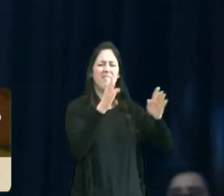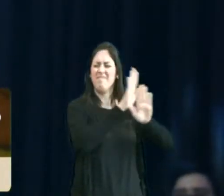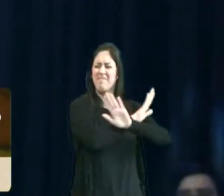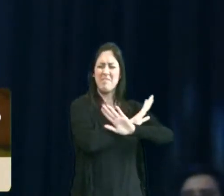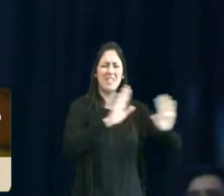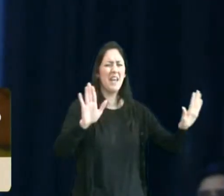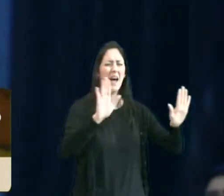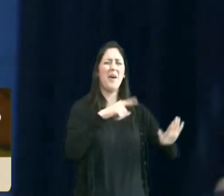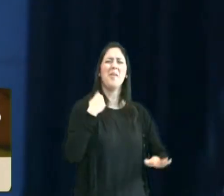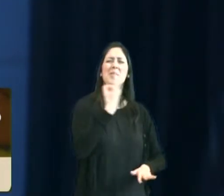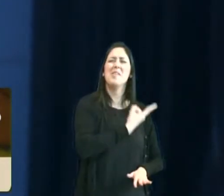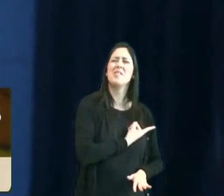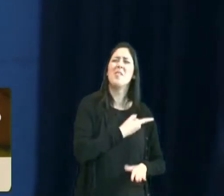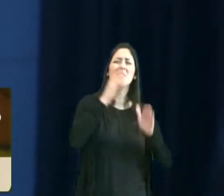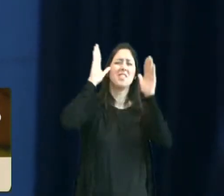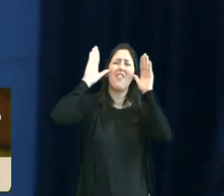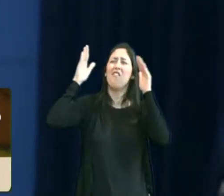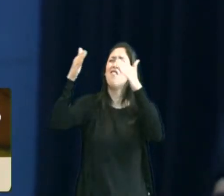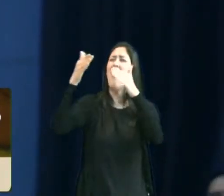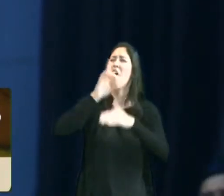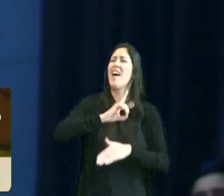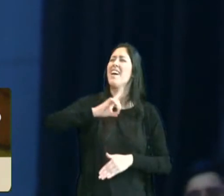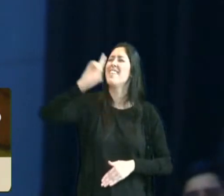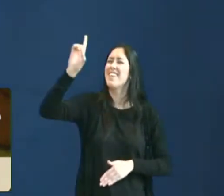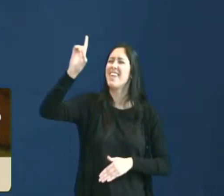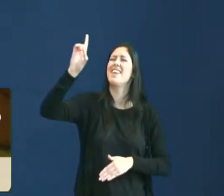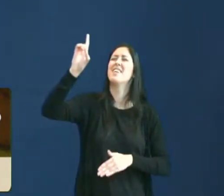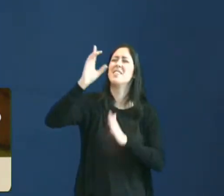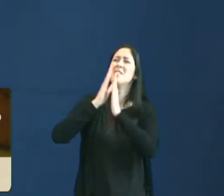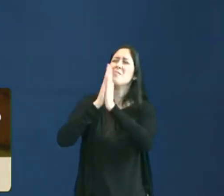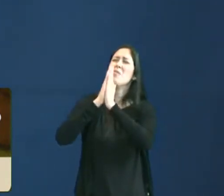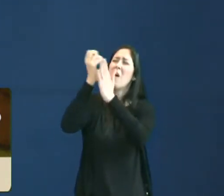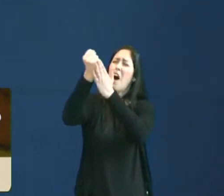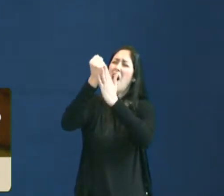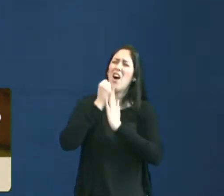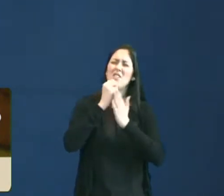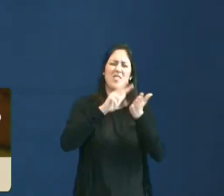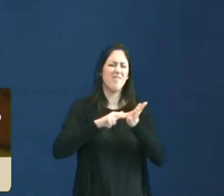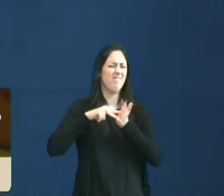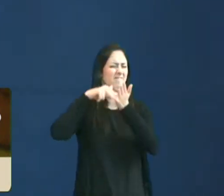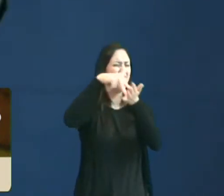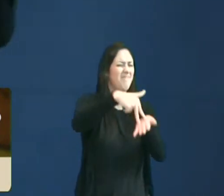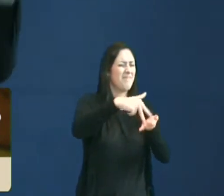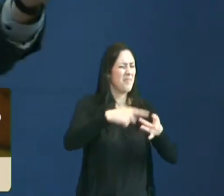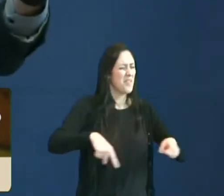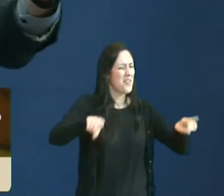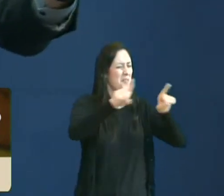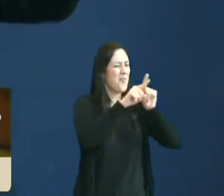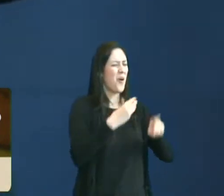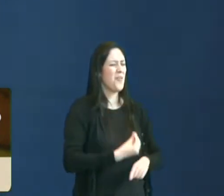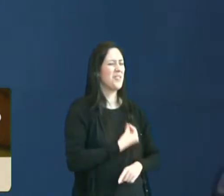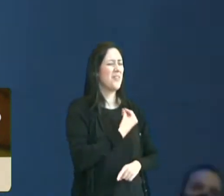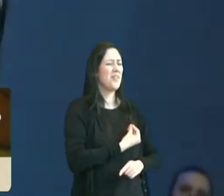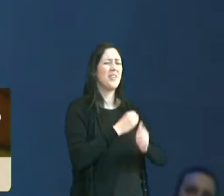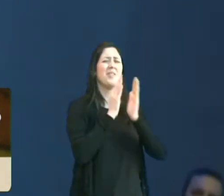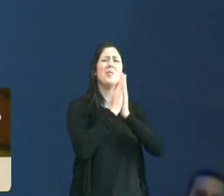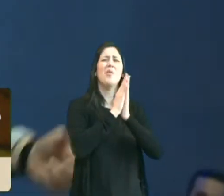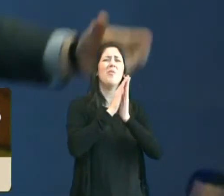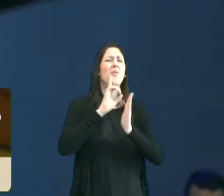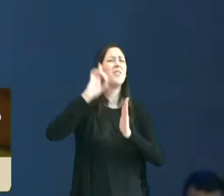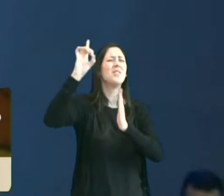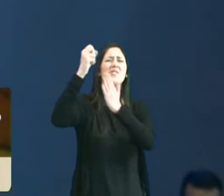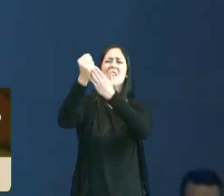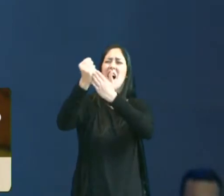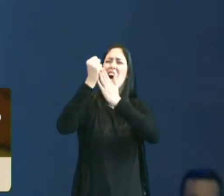de ouvir Jesus dizendo: eu vou te levantar dentre os mortos, eu vou te